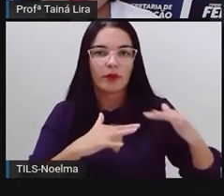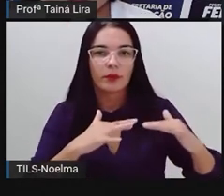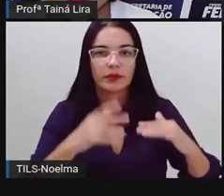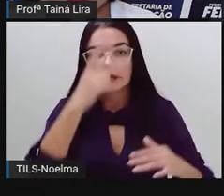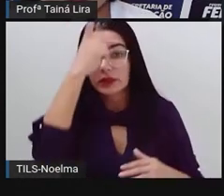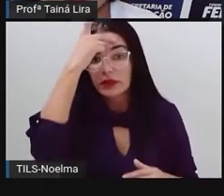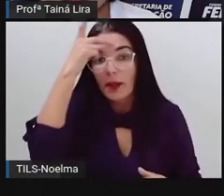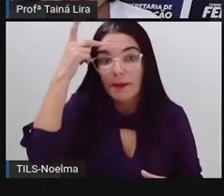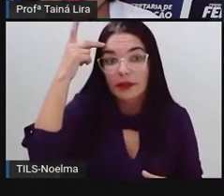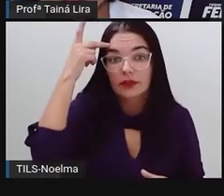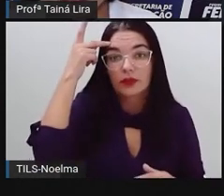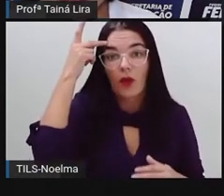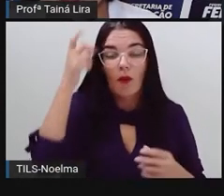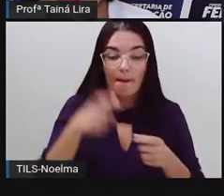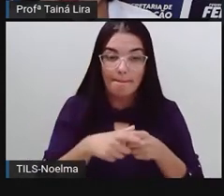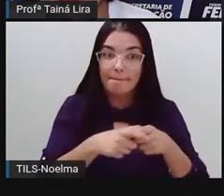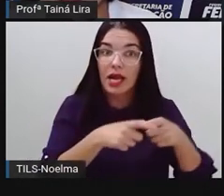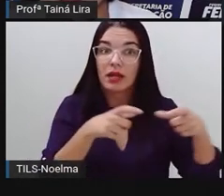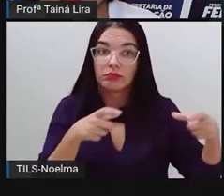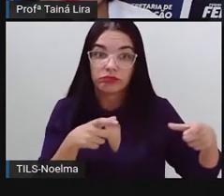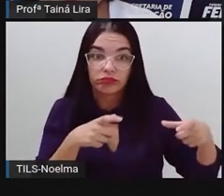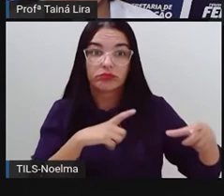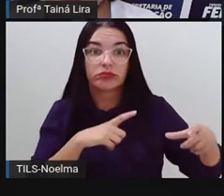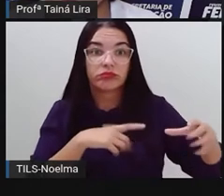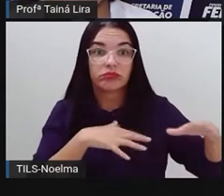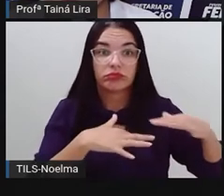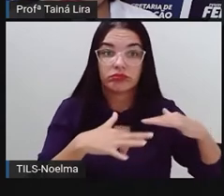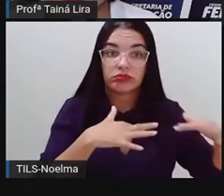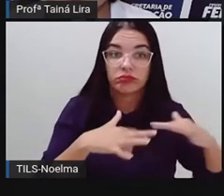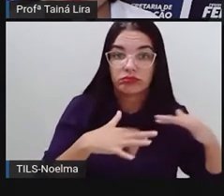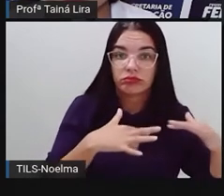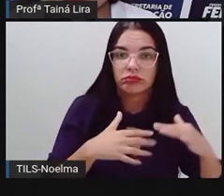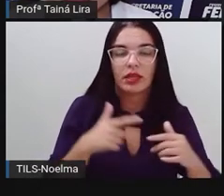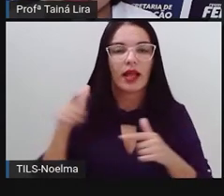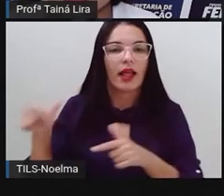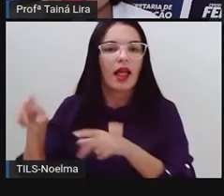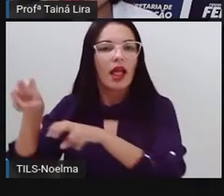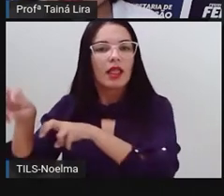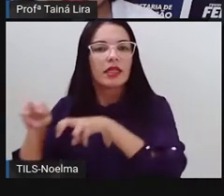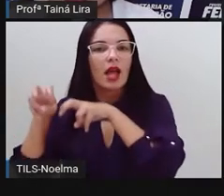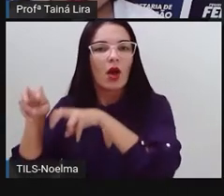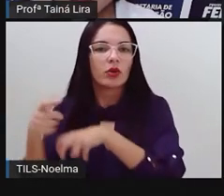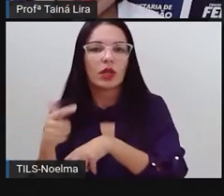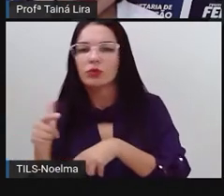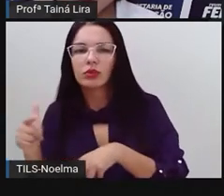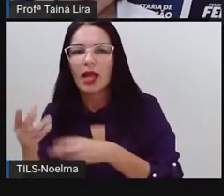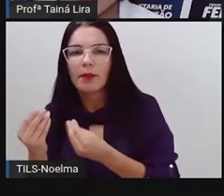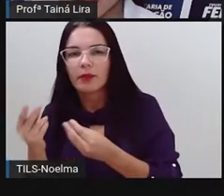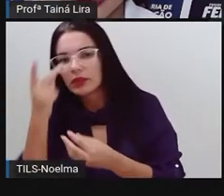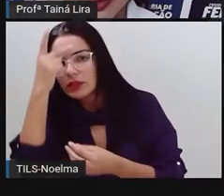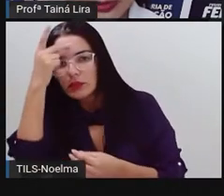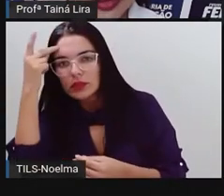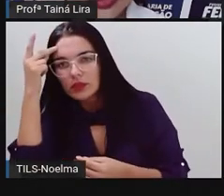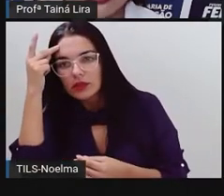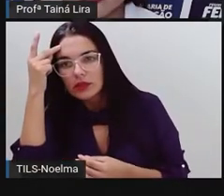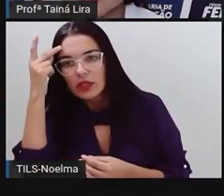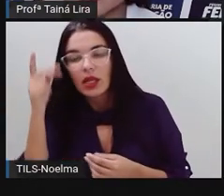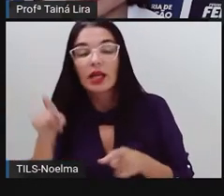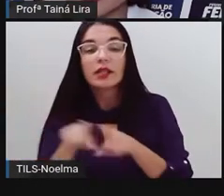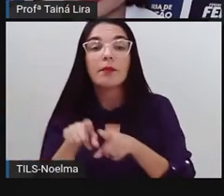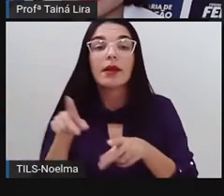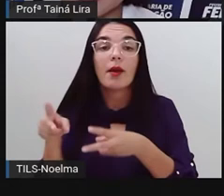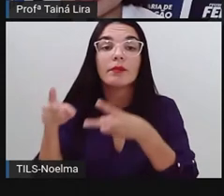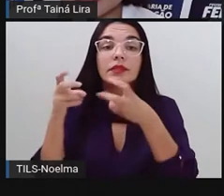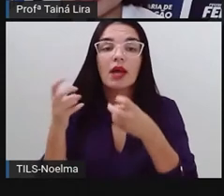também de pessoas como é maior eu já não tem uma movimentação muito grande e observa que esses dois homens